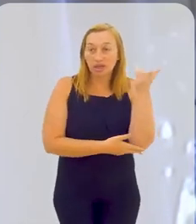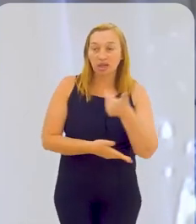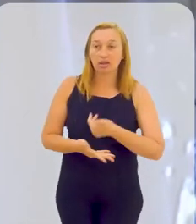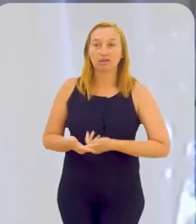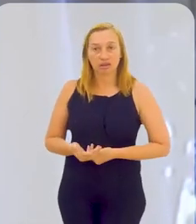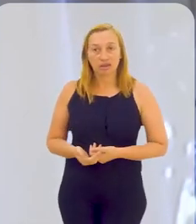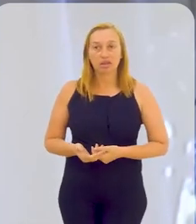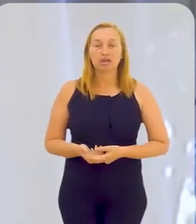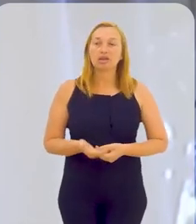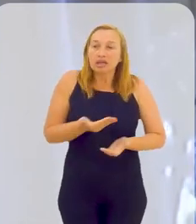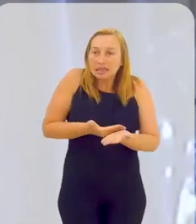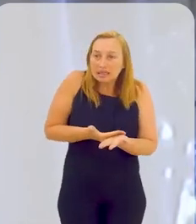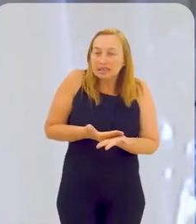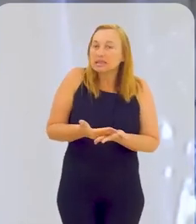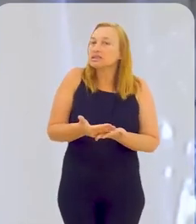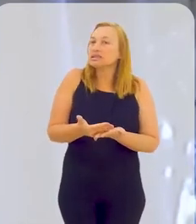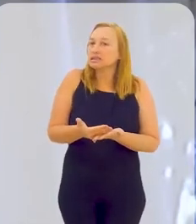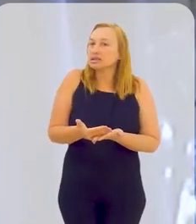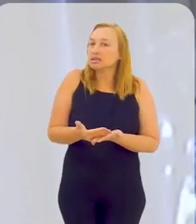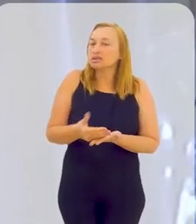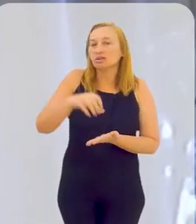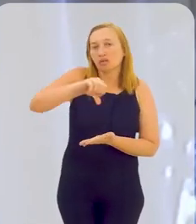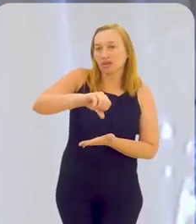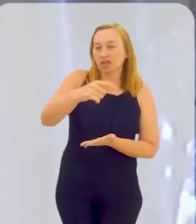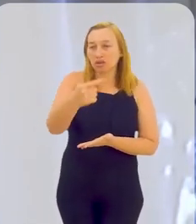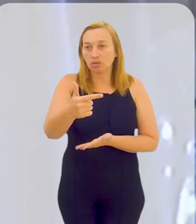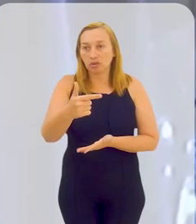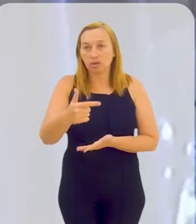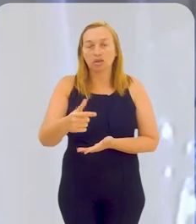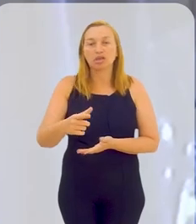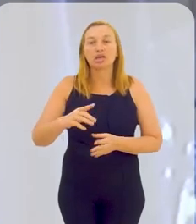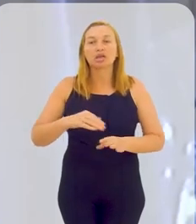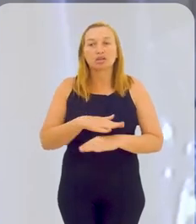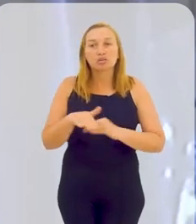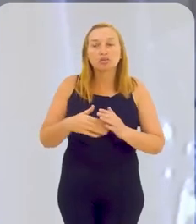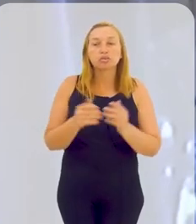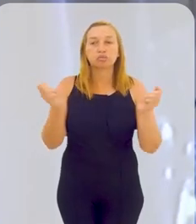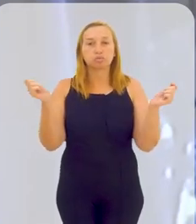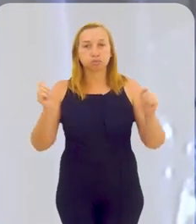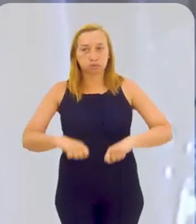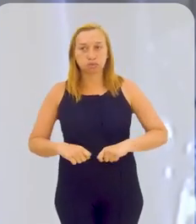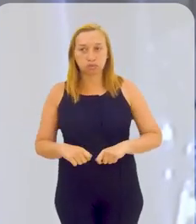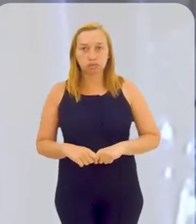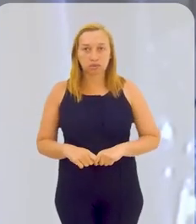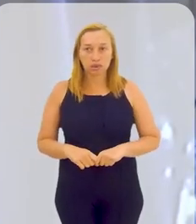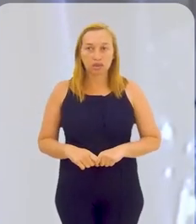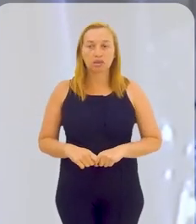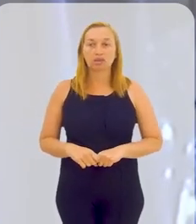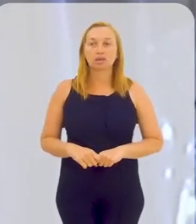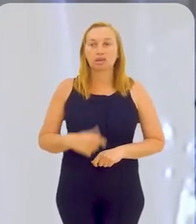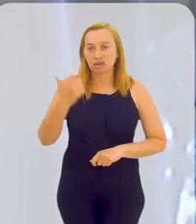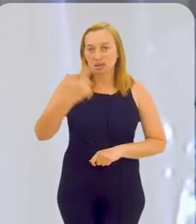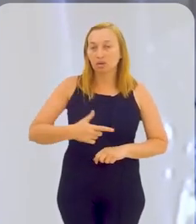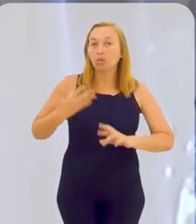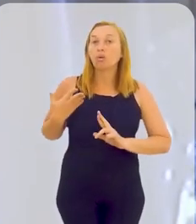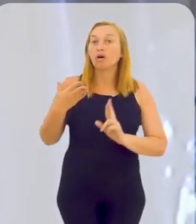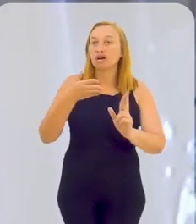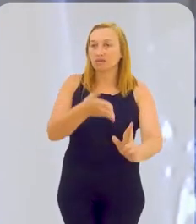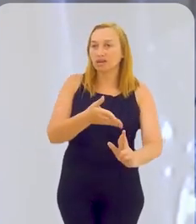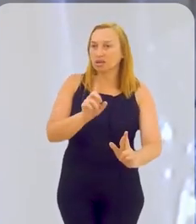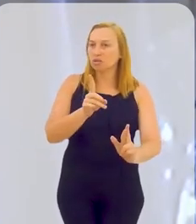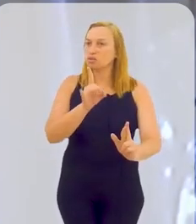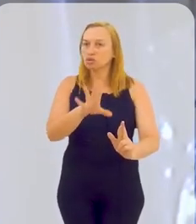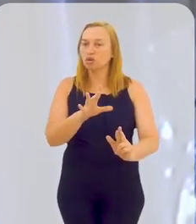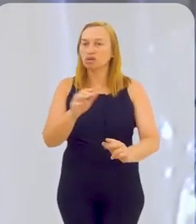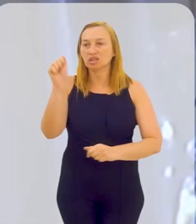Ele foi protagonista, vanguarda lá em 92, ele tem todo o potencial para ser uma